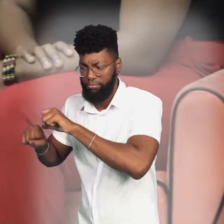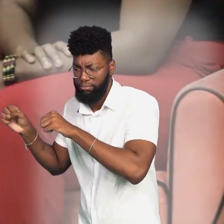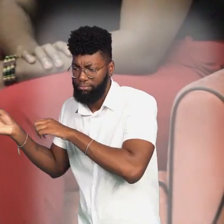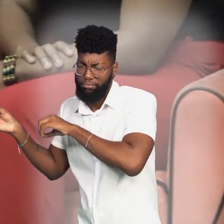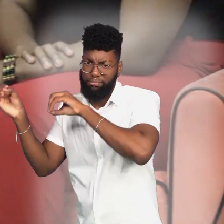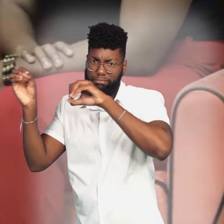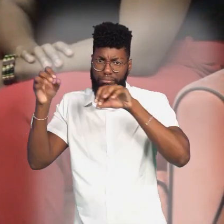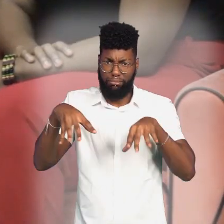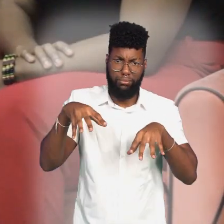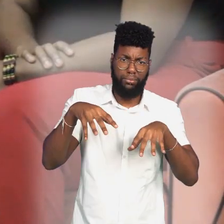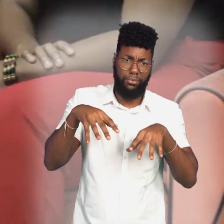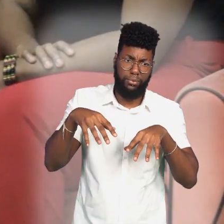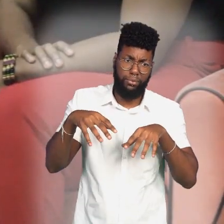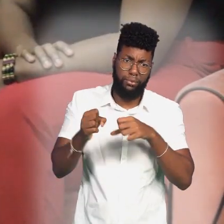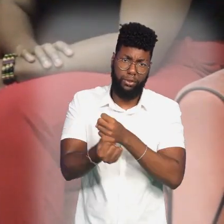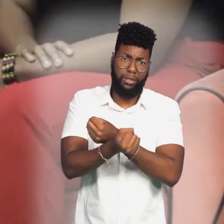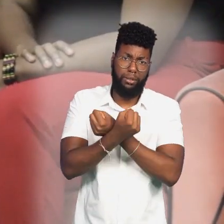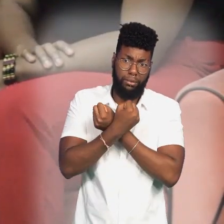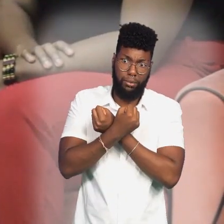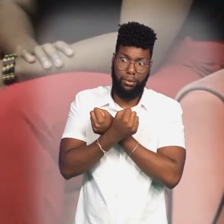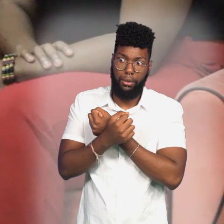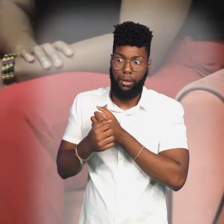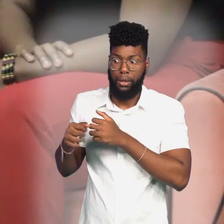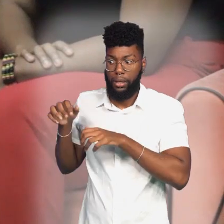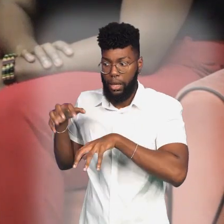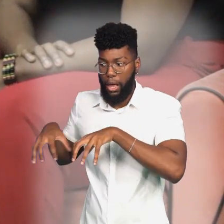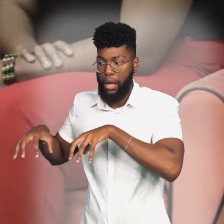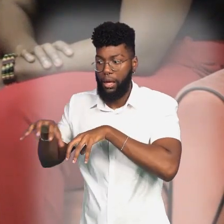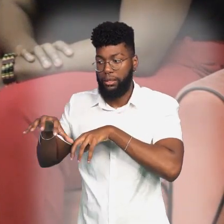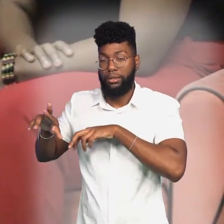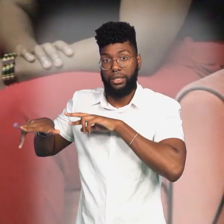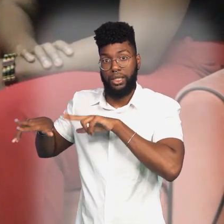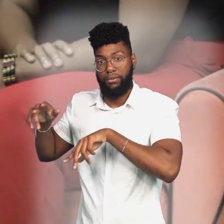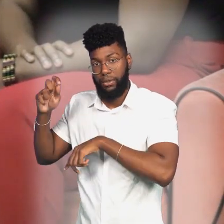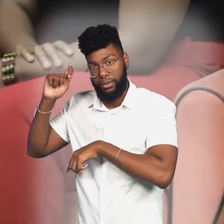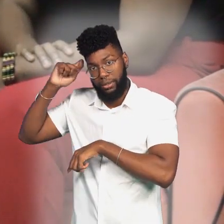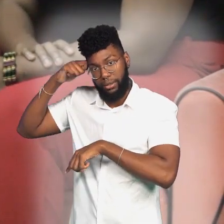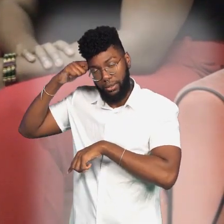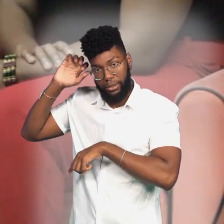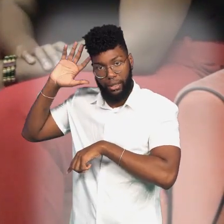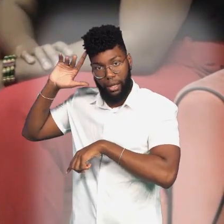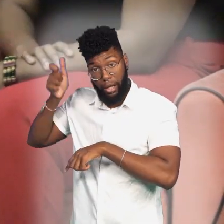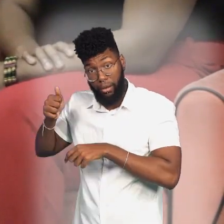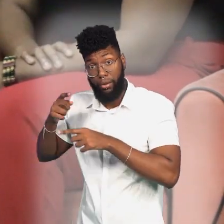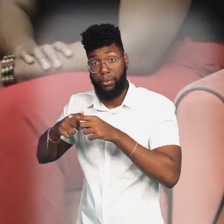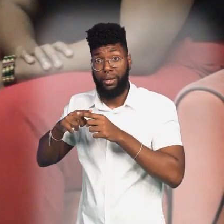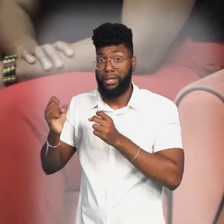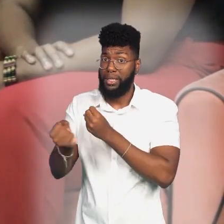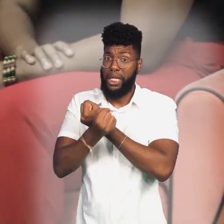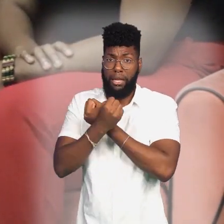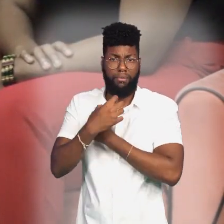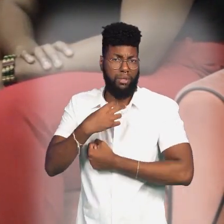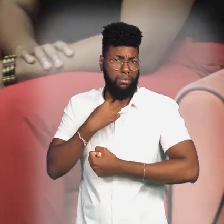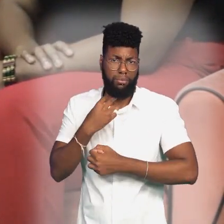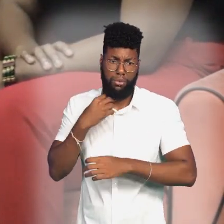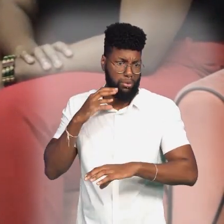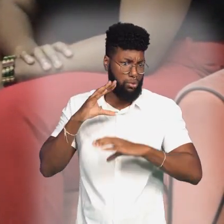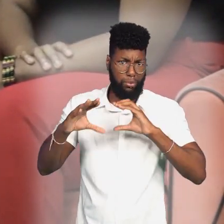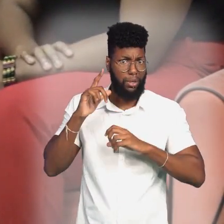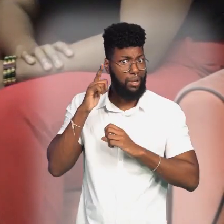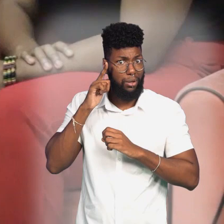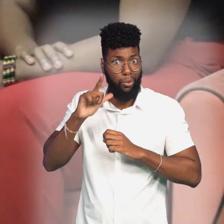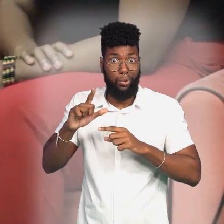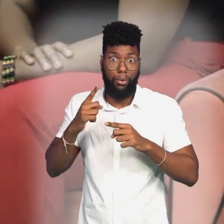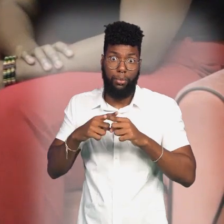regiões diferentes da África, para não poder se comunicar, que são de línguas diferentes. Por exemplo, quem mora no sul